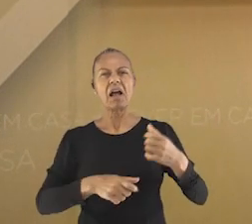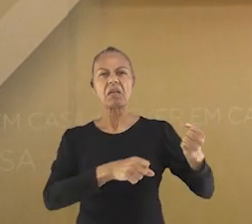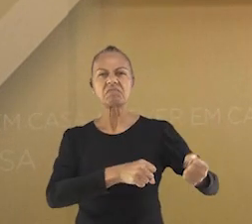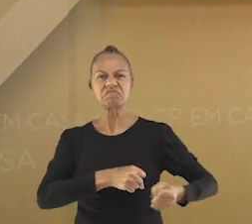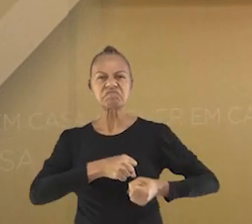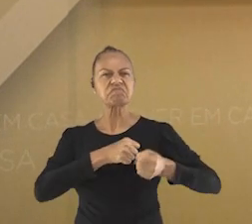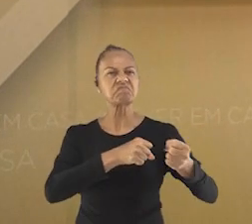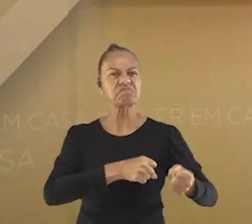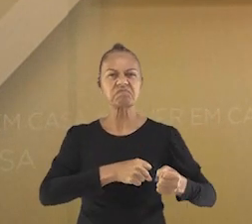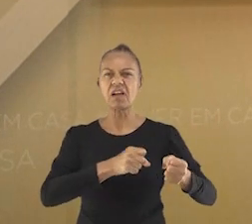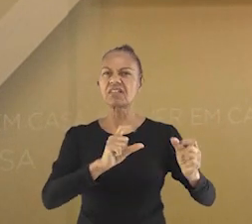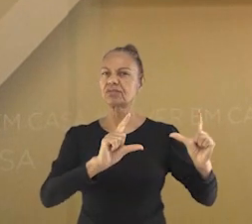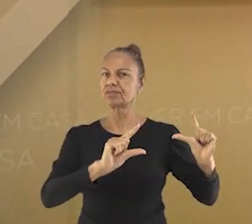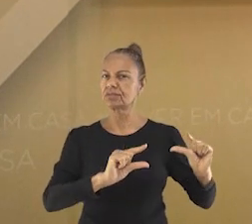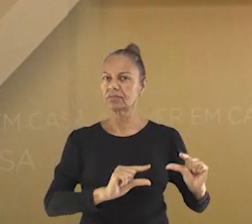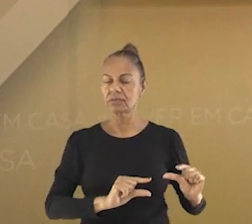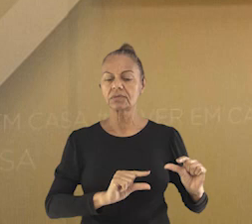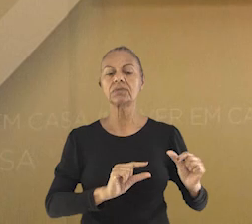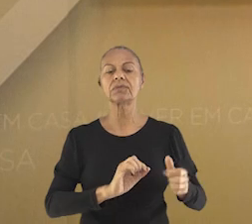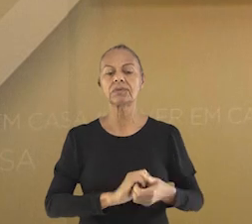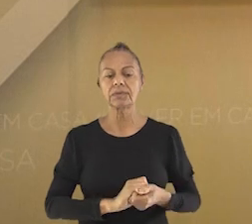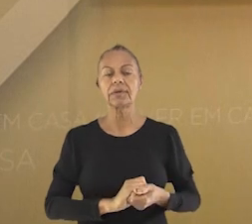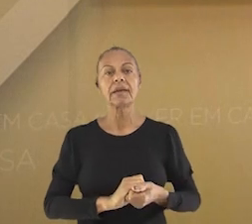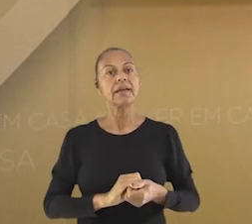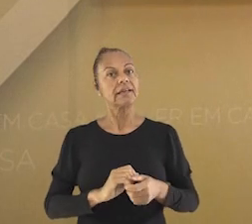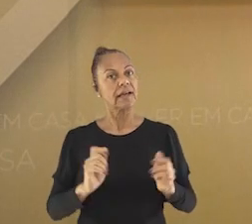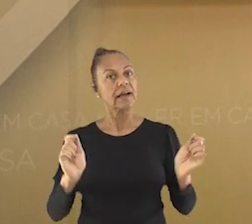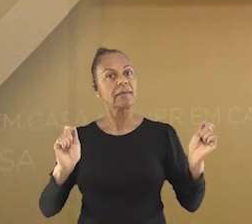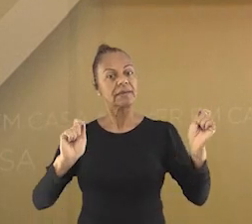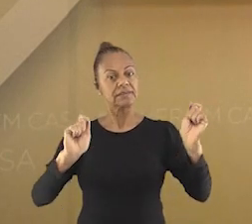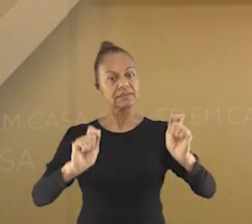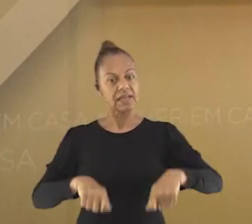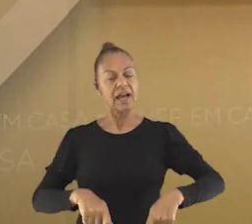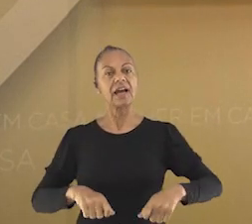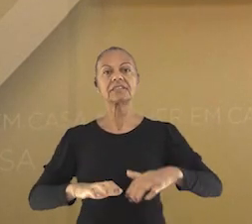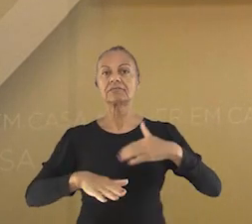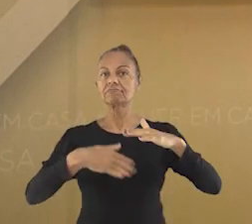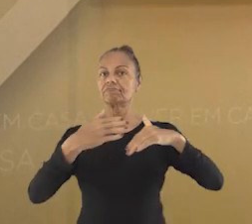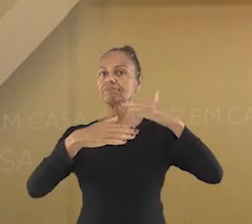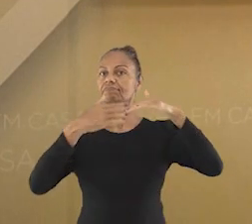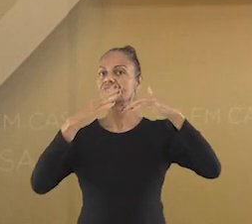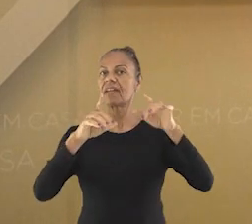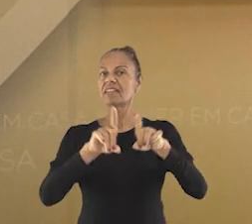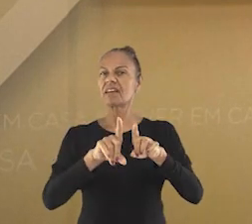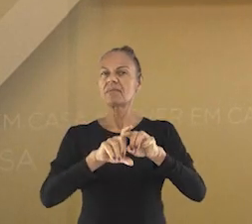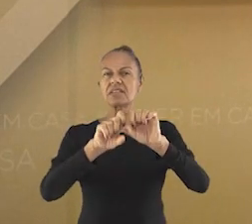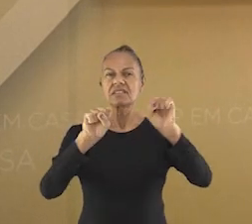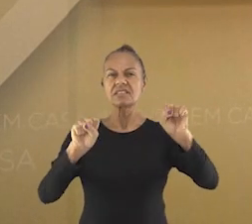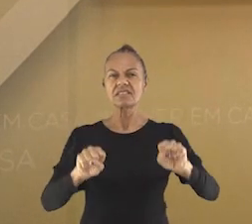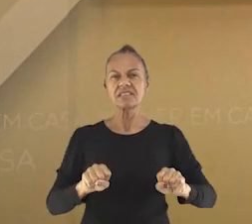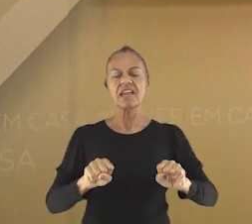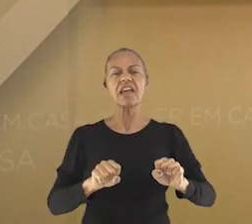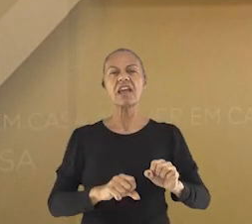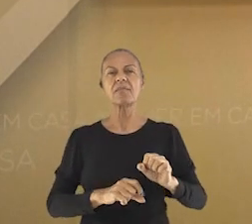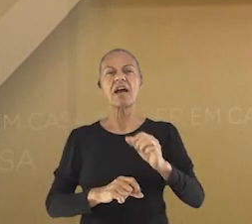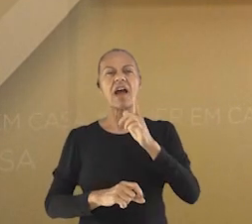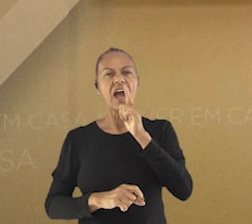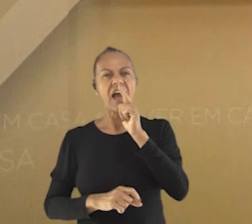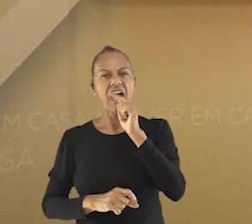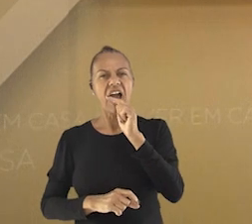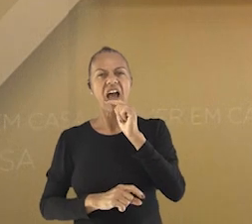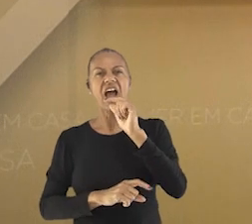dos trabalhos braçais, capacidade de planejamento e antecipação. E também sistemas